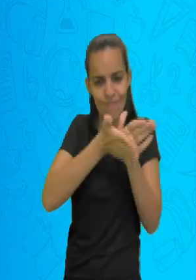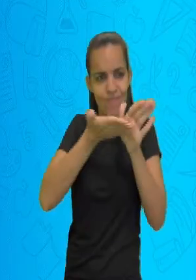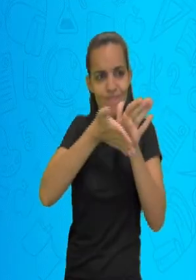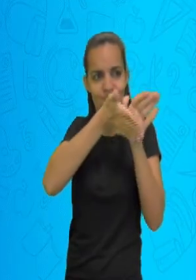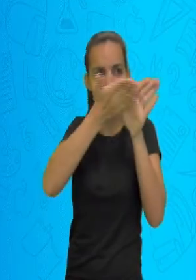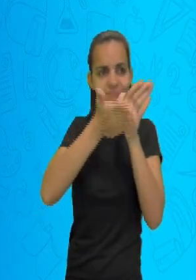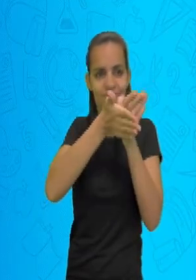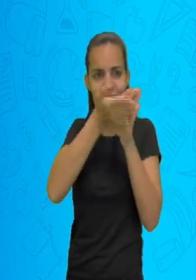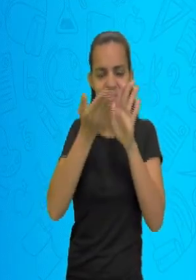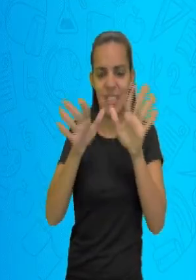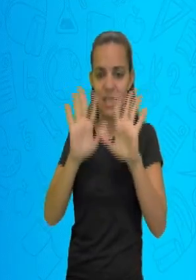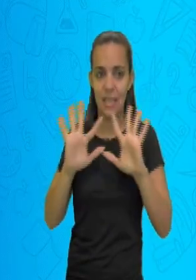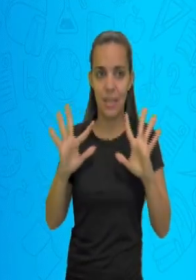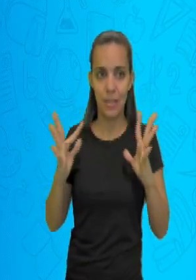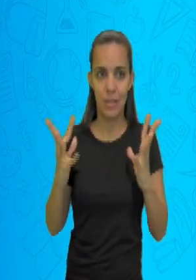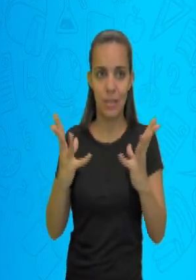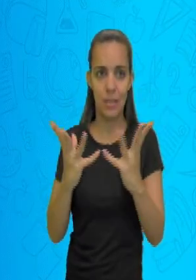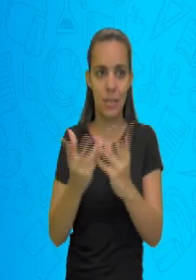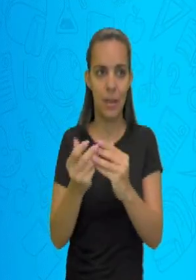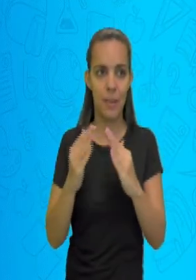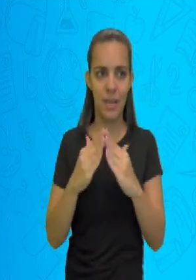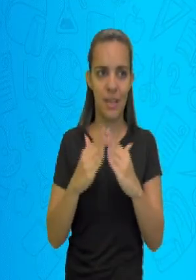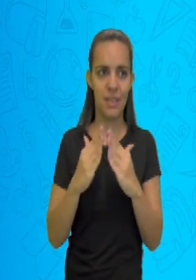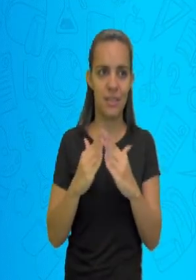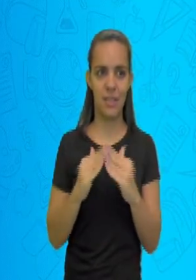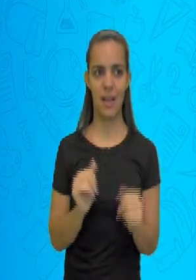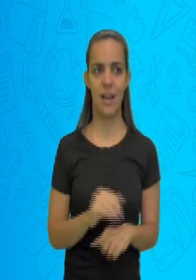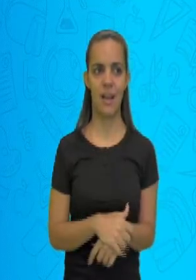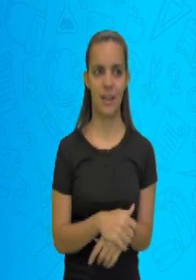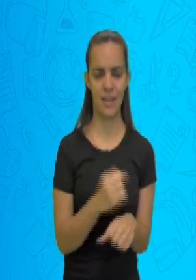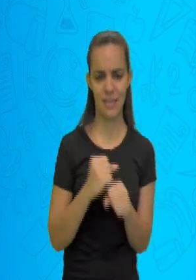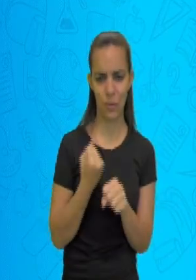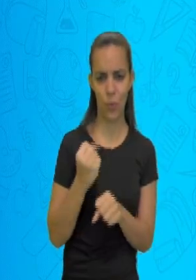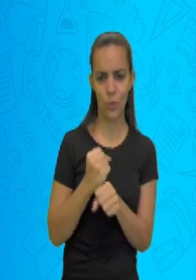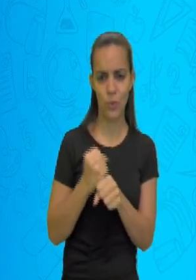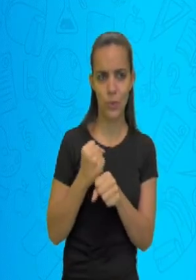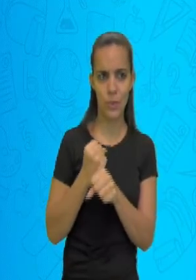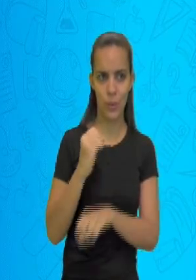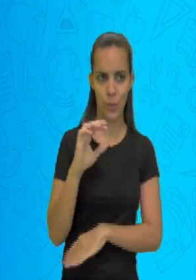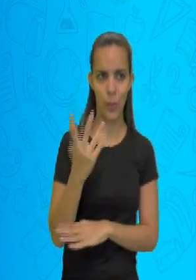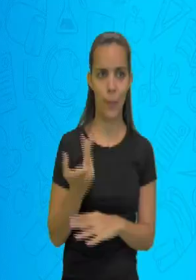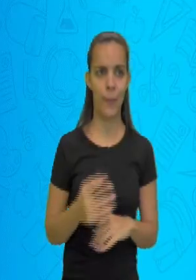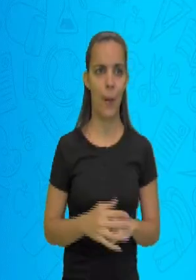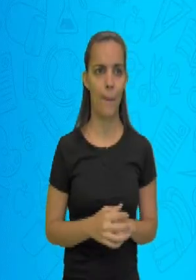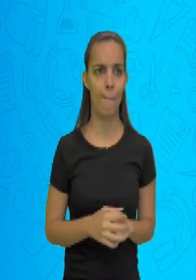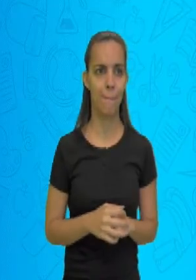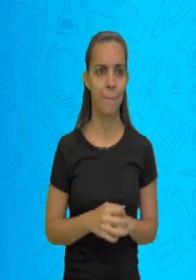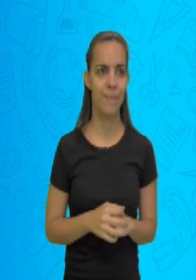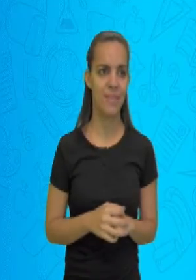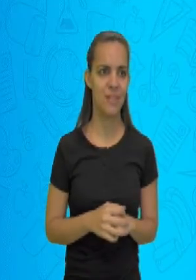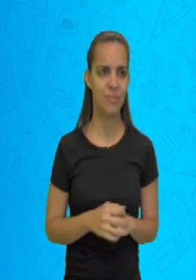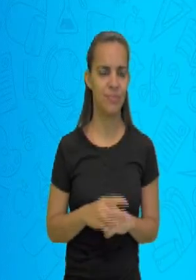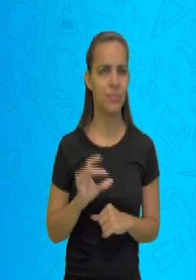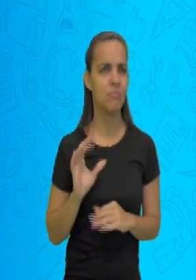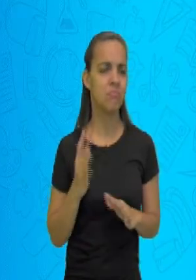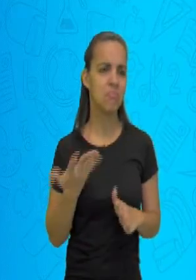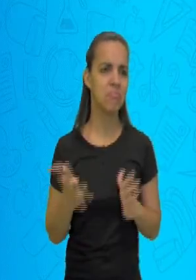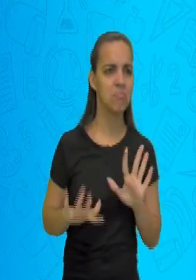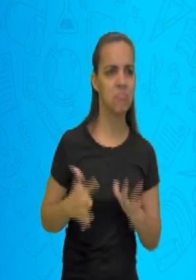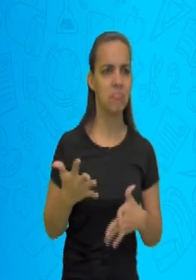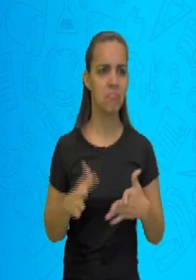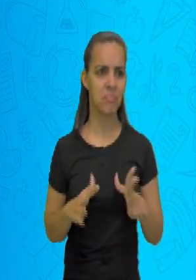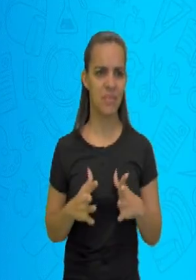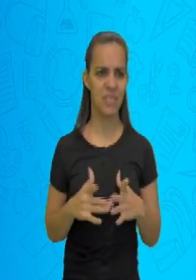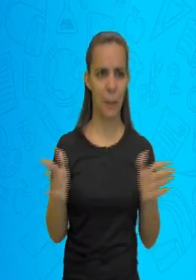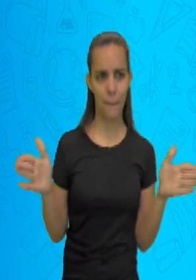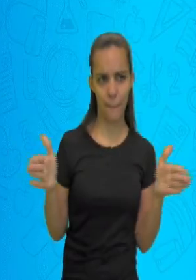essa parte que eles construíram com o bambu e formando essa moradia. Geralmente elas são menores, elas não